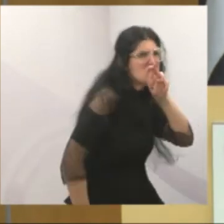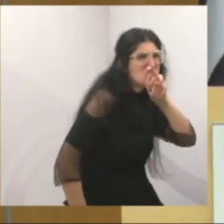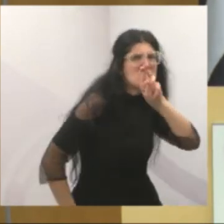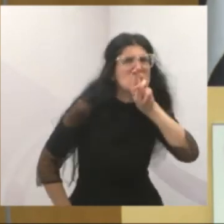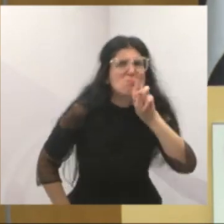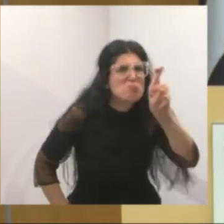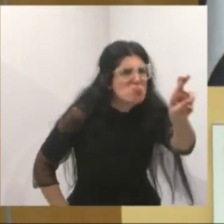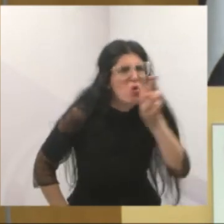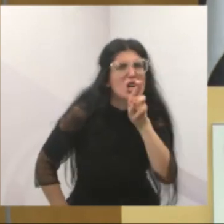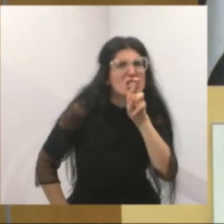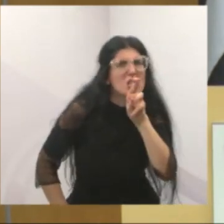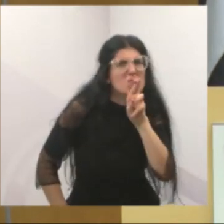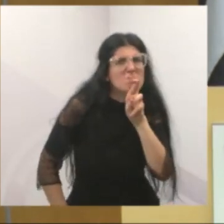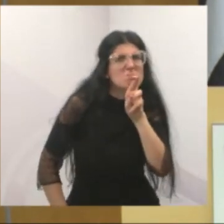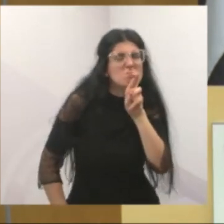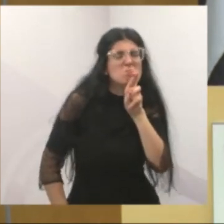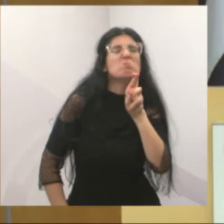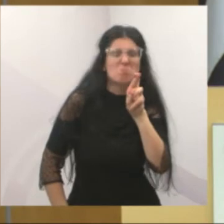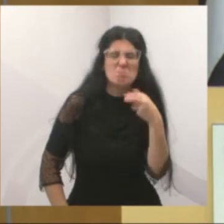respondidas